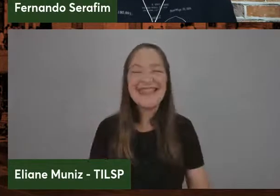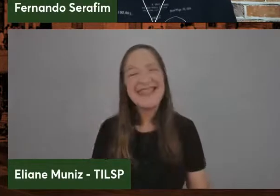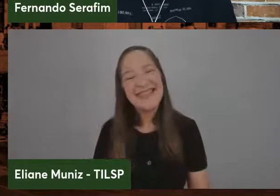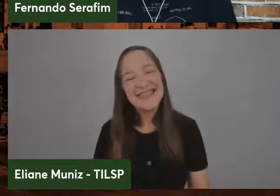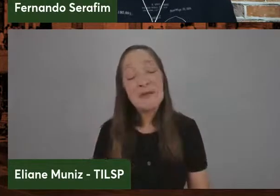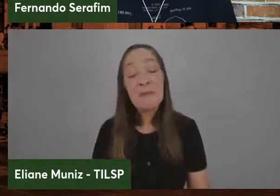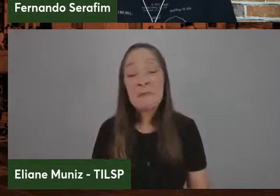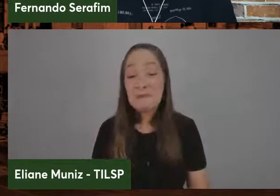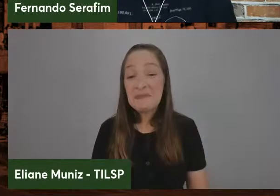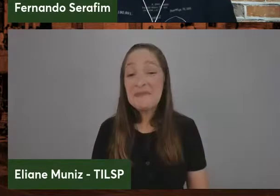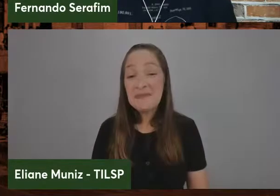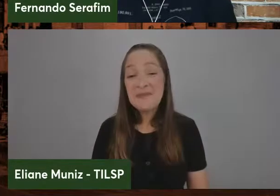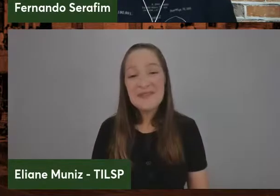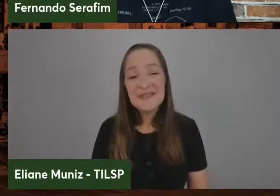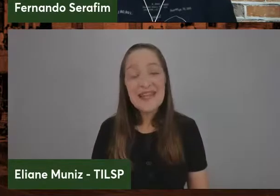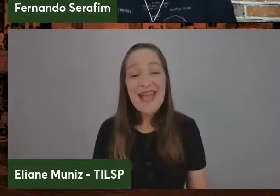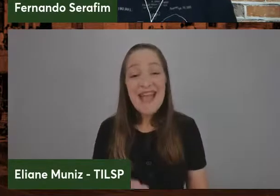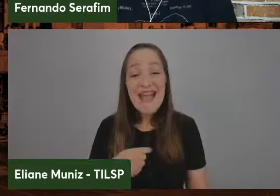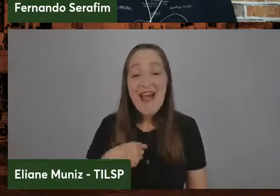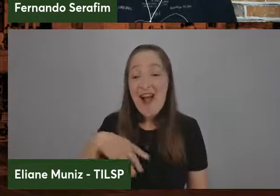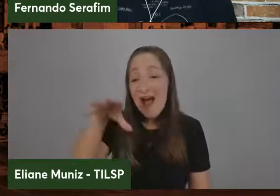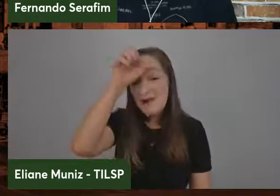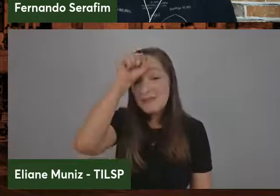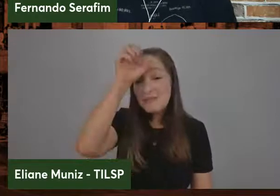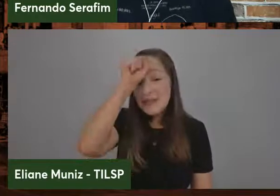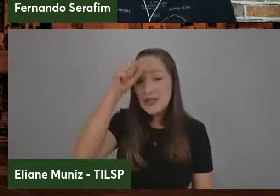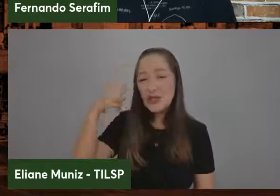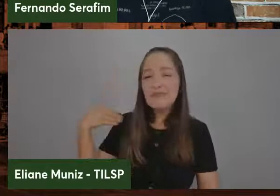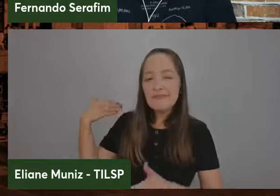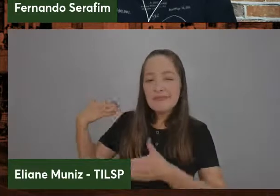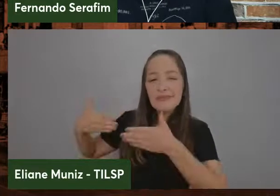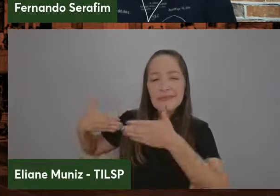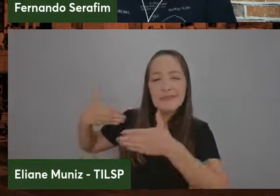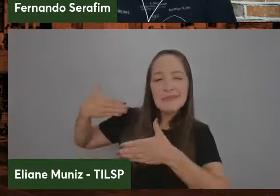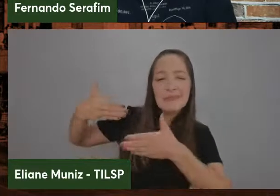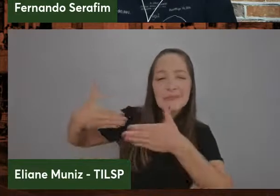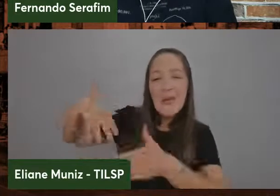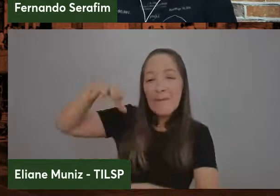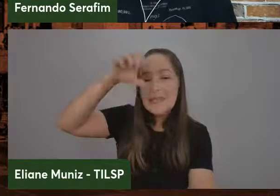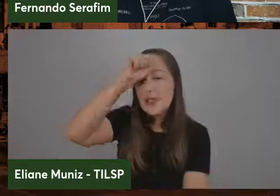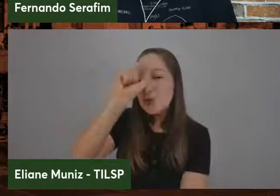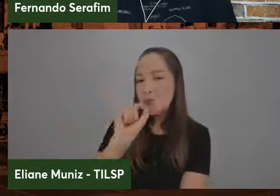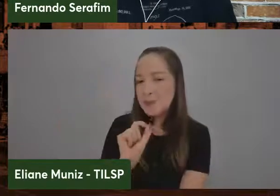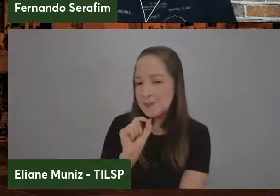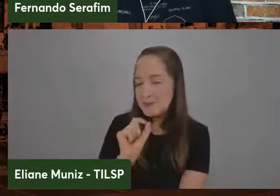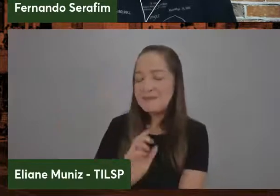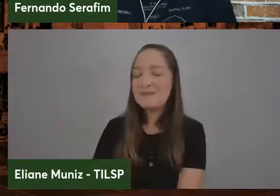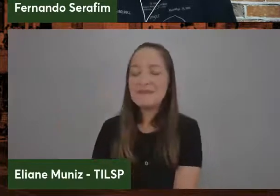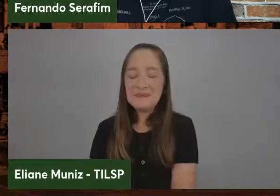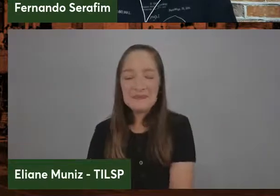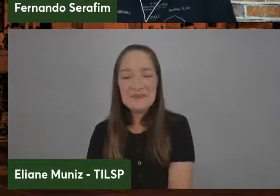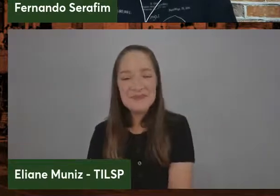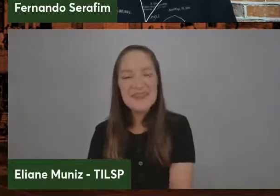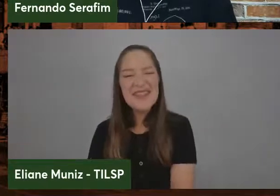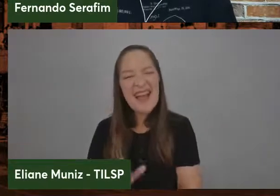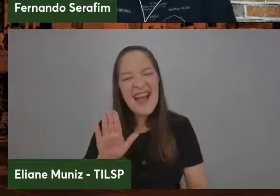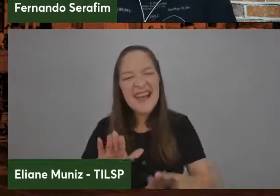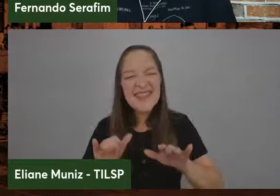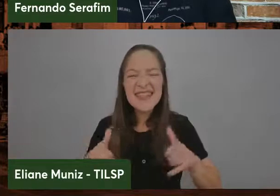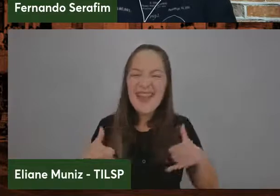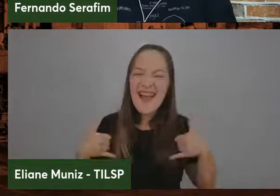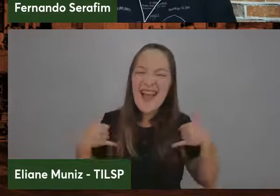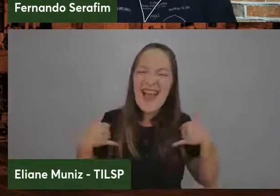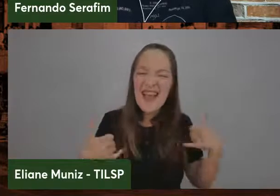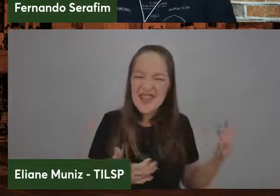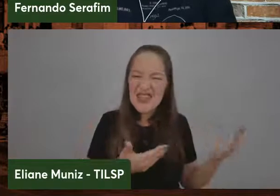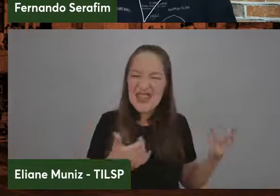Olha, eu aprendi com o tempo uma coisa, que às vezes nós somos muito vaidosos na juventude, somos